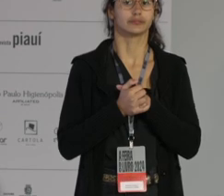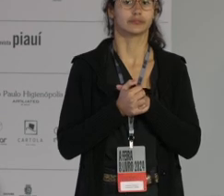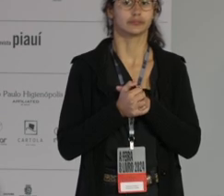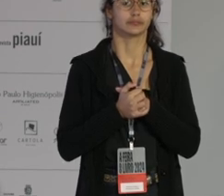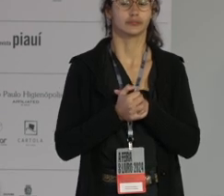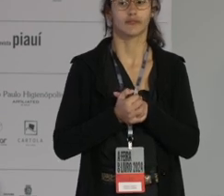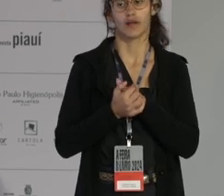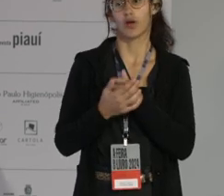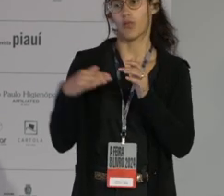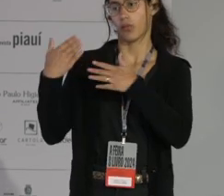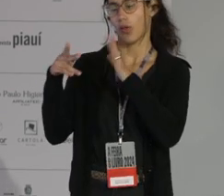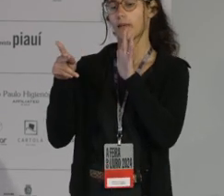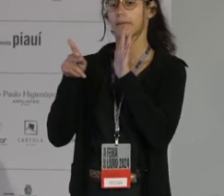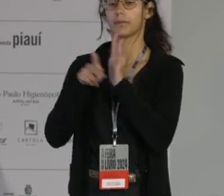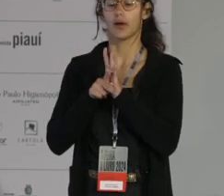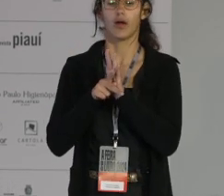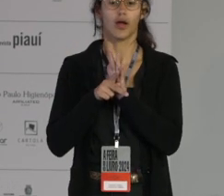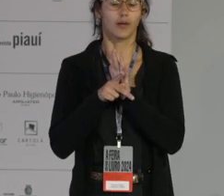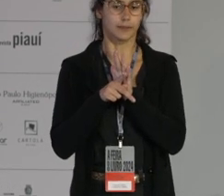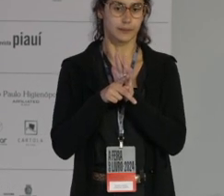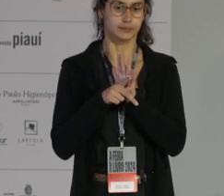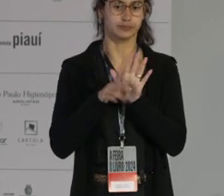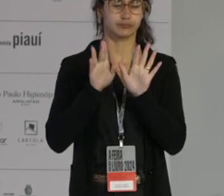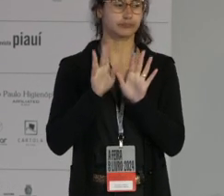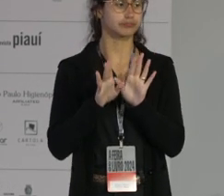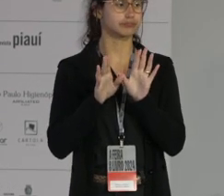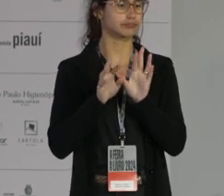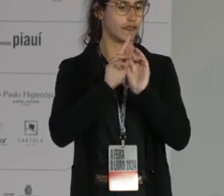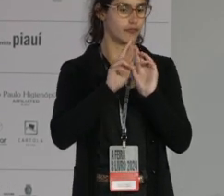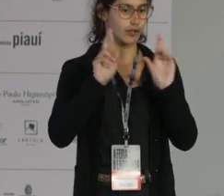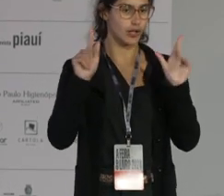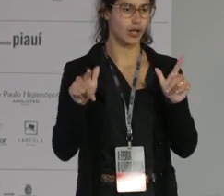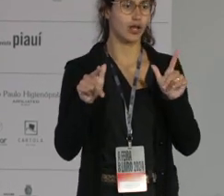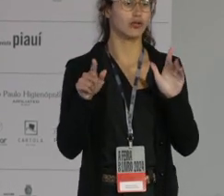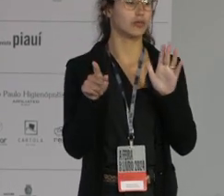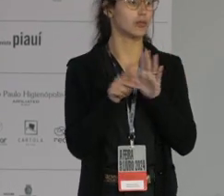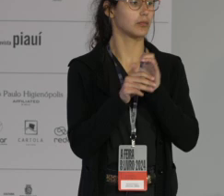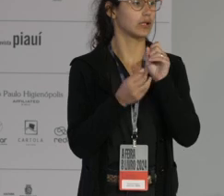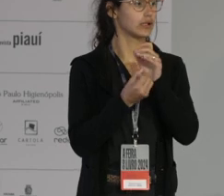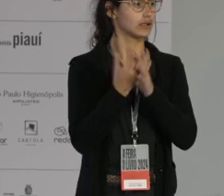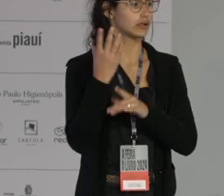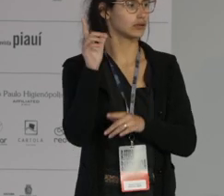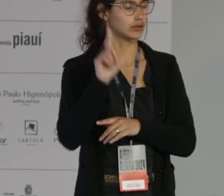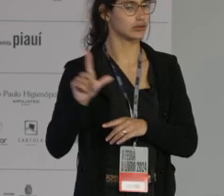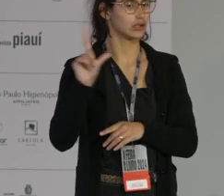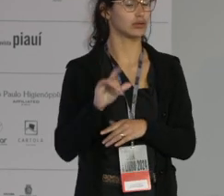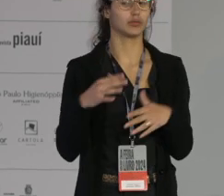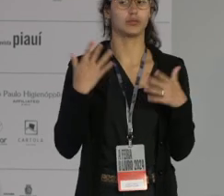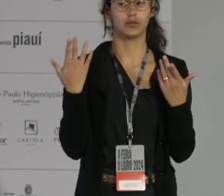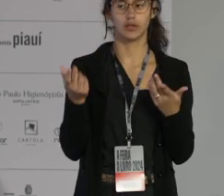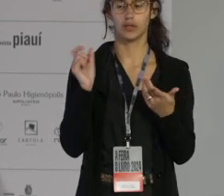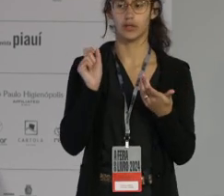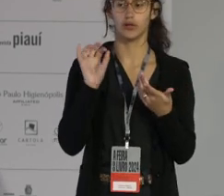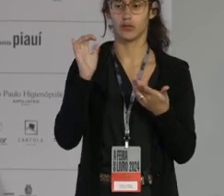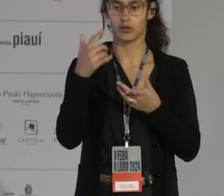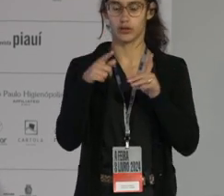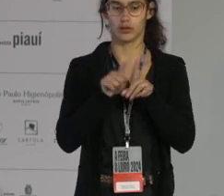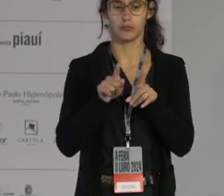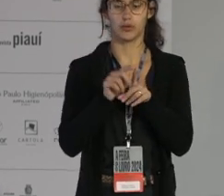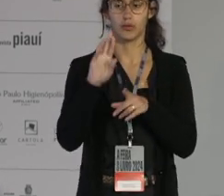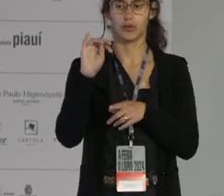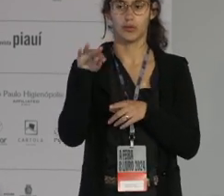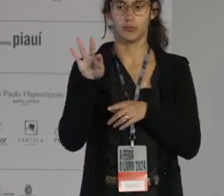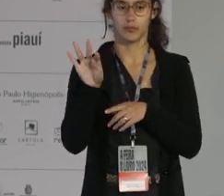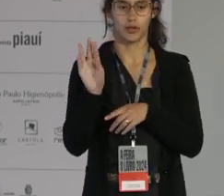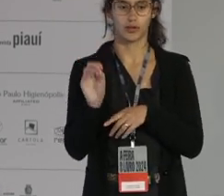uma certa construção mais aristotélica, né, da obra de arte, e ao qual o Roberto se